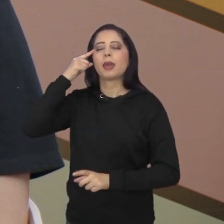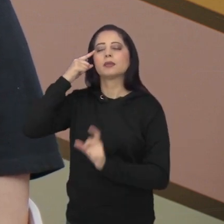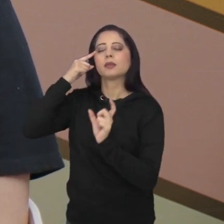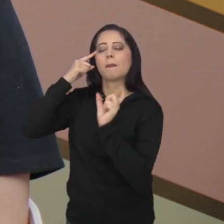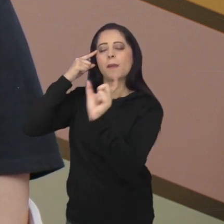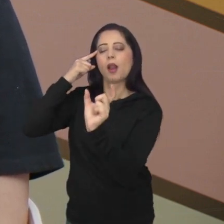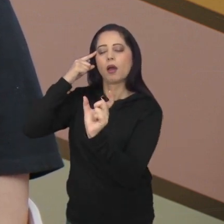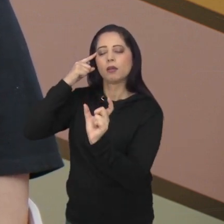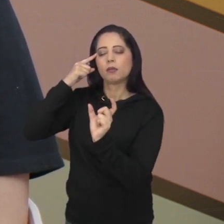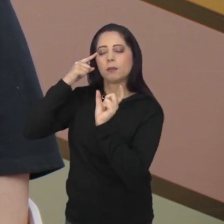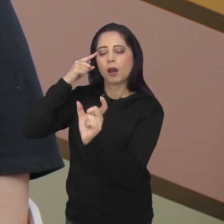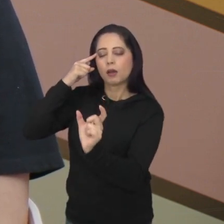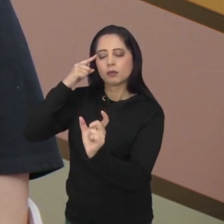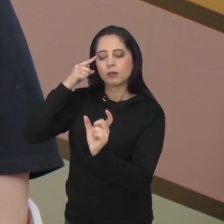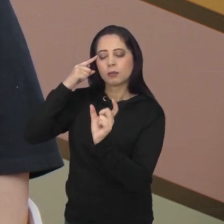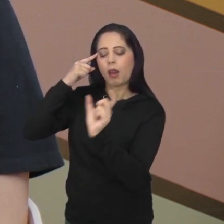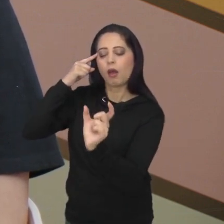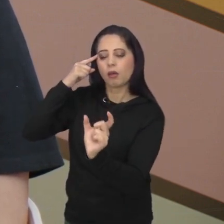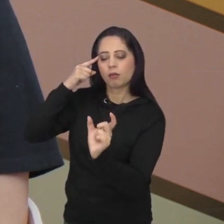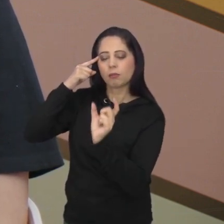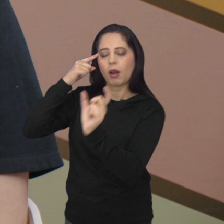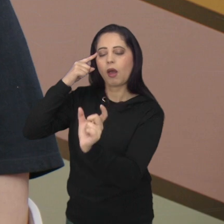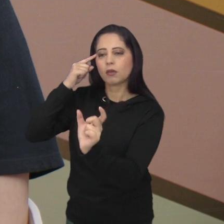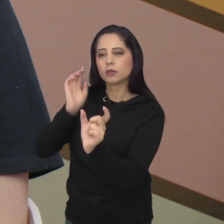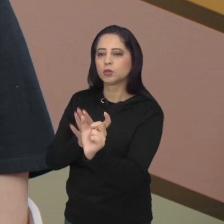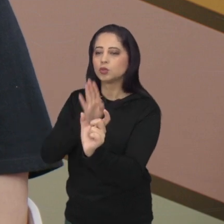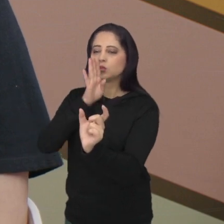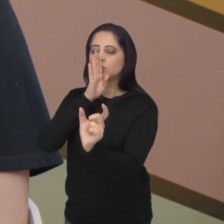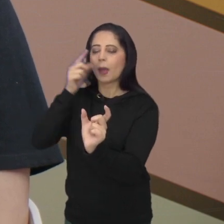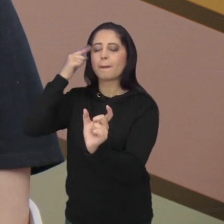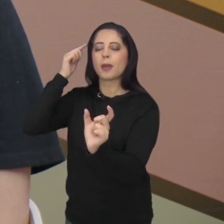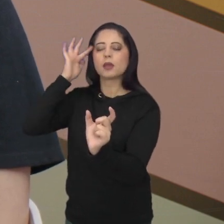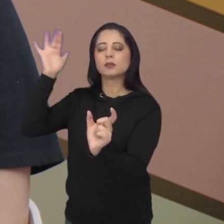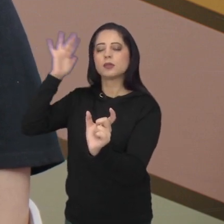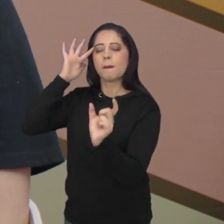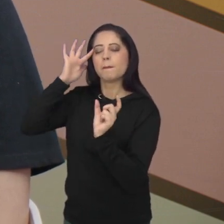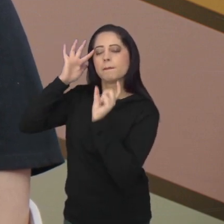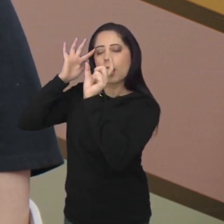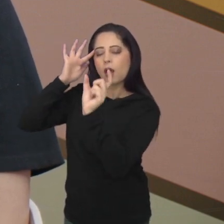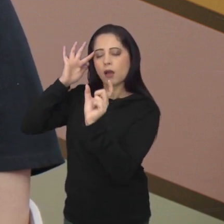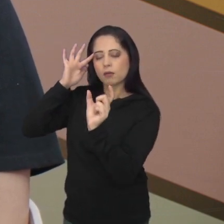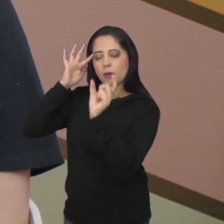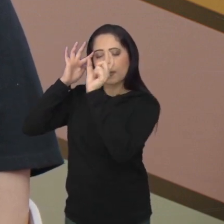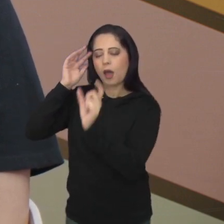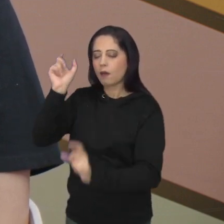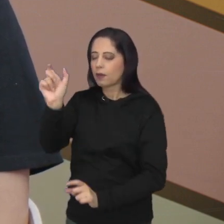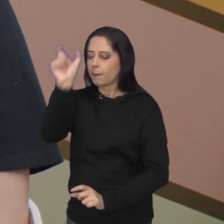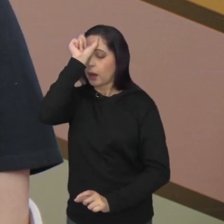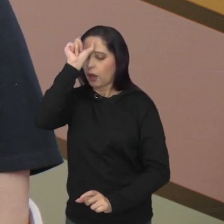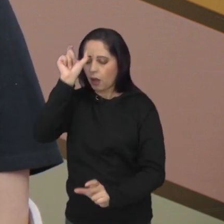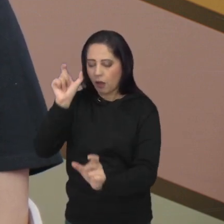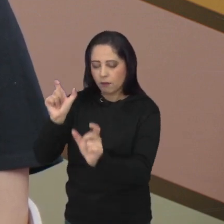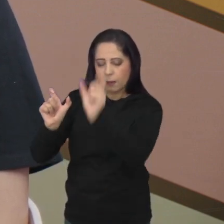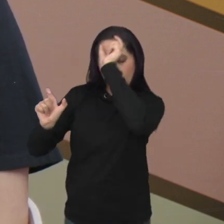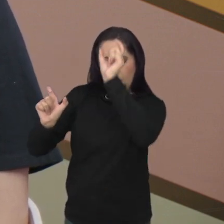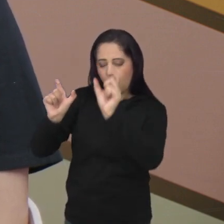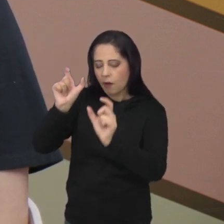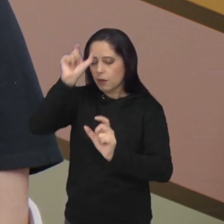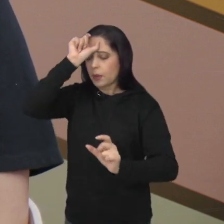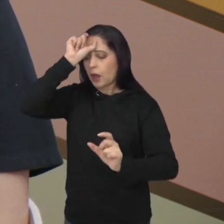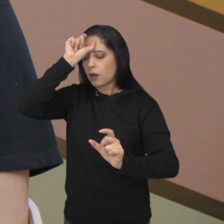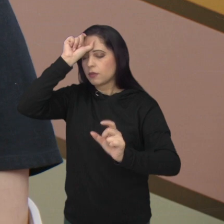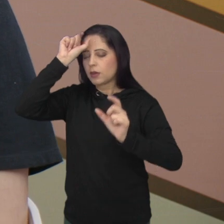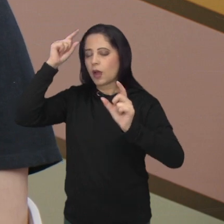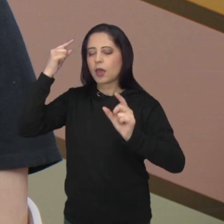palavra interiormente e vai repetindo durante todo o tempo, durante o silêncio, aos poucos a sua mente vai aquietando,